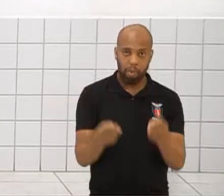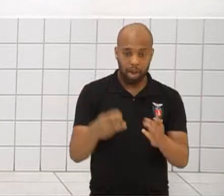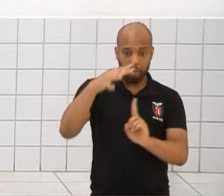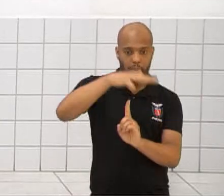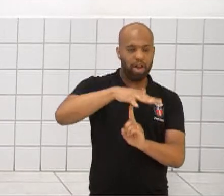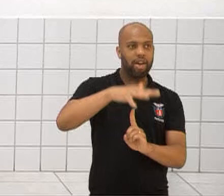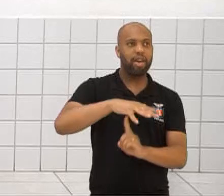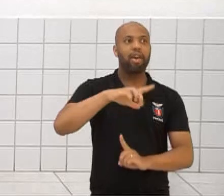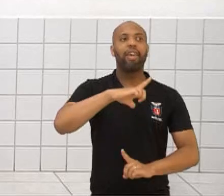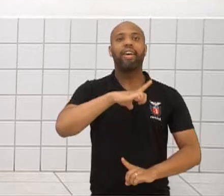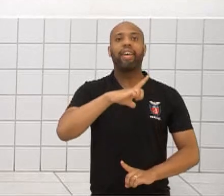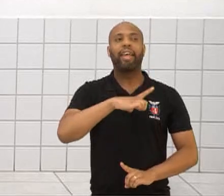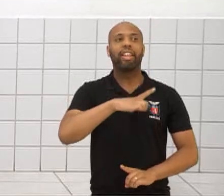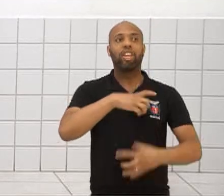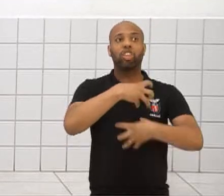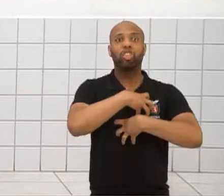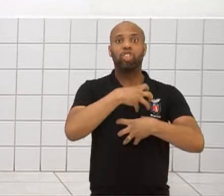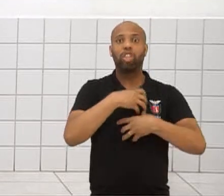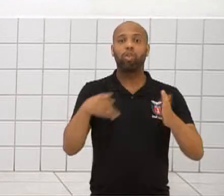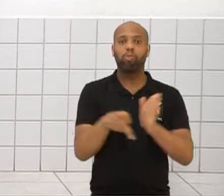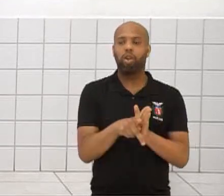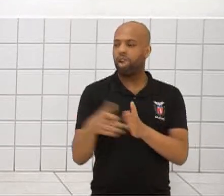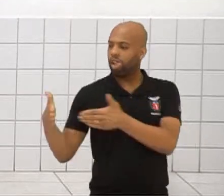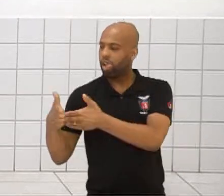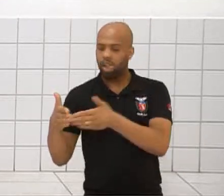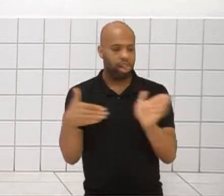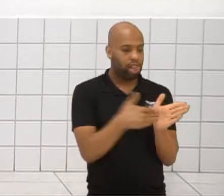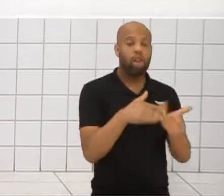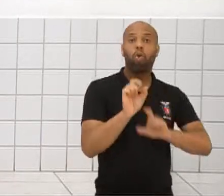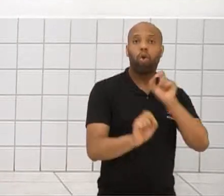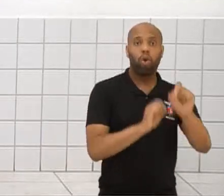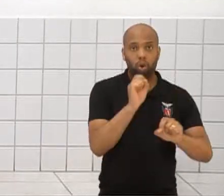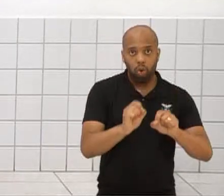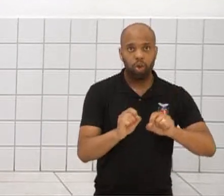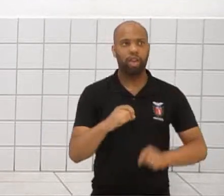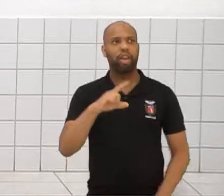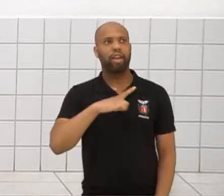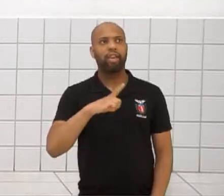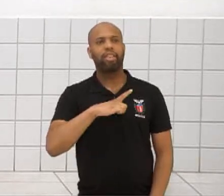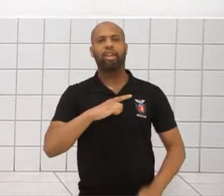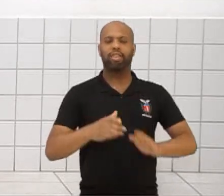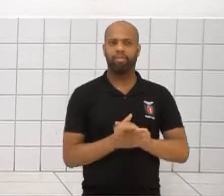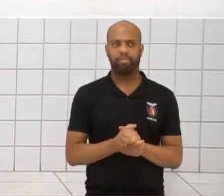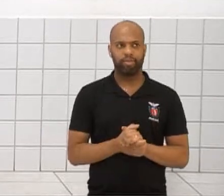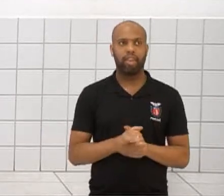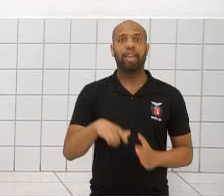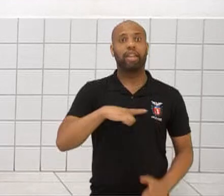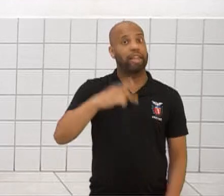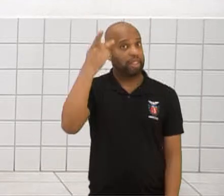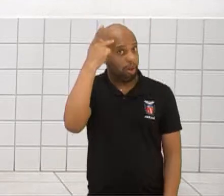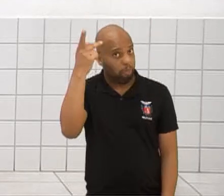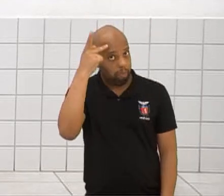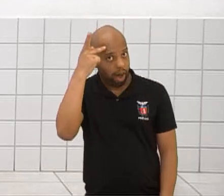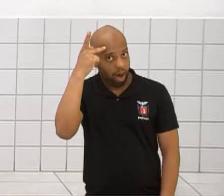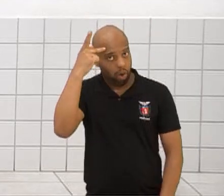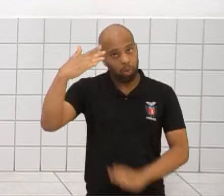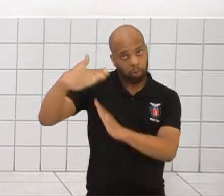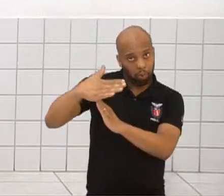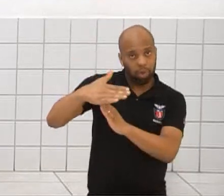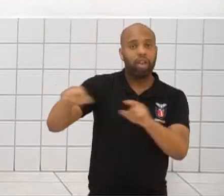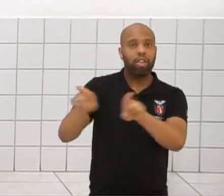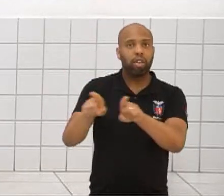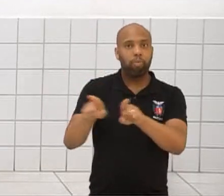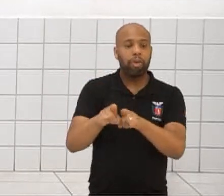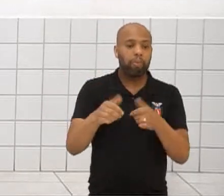no seu aspecto de limites e fronteiras, nos quais nós vamos ter limites com São Paulo, Mato Grosso do Sul,